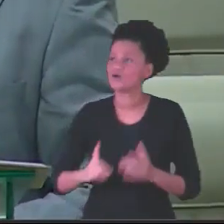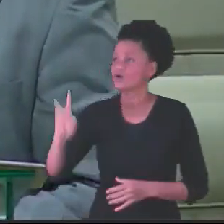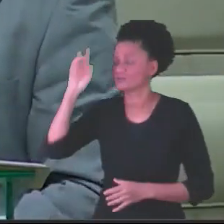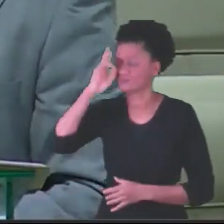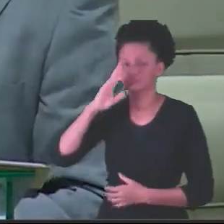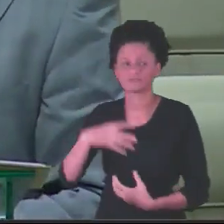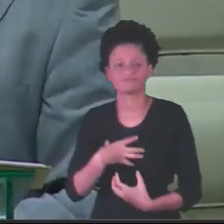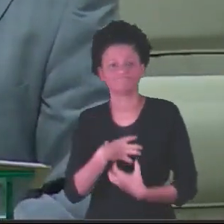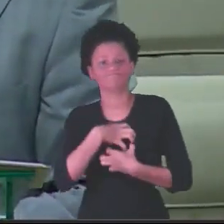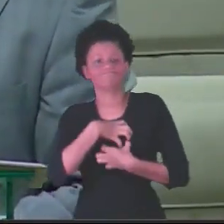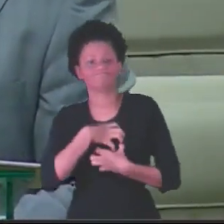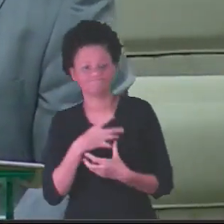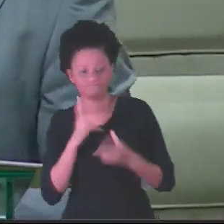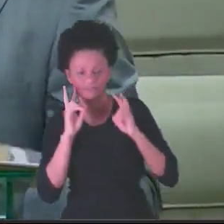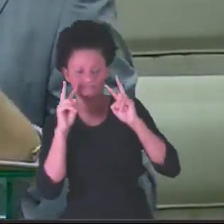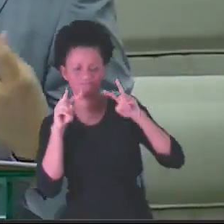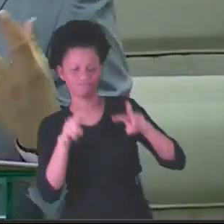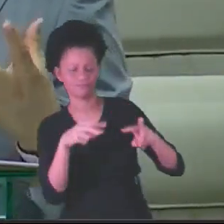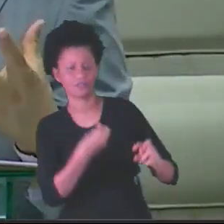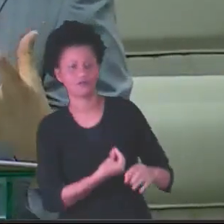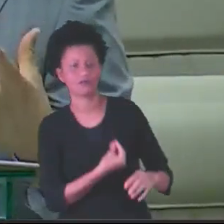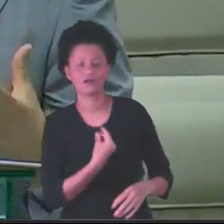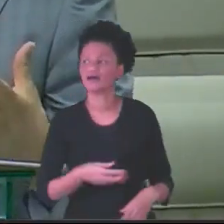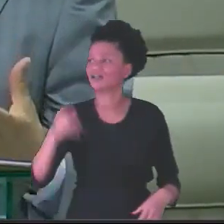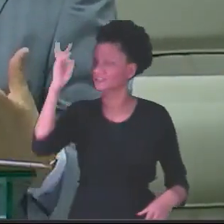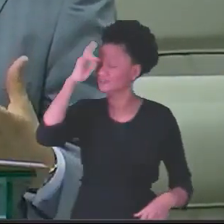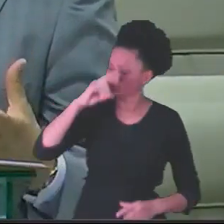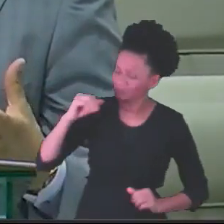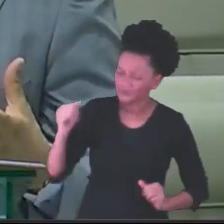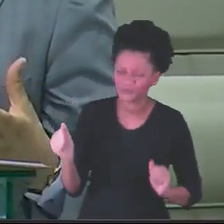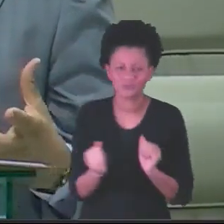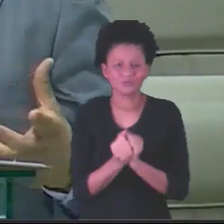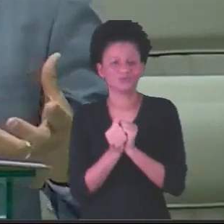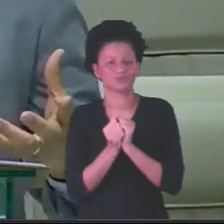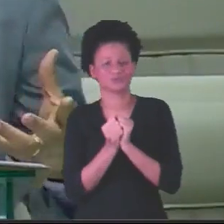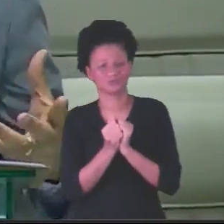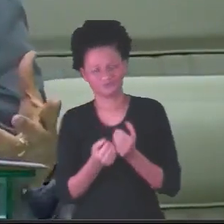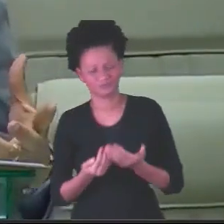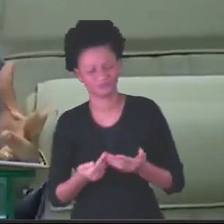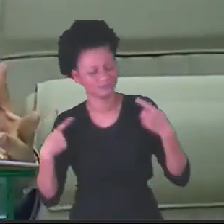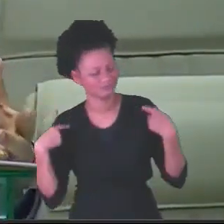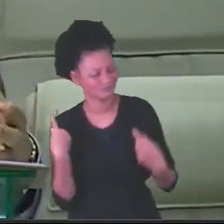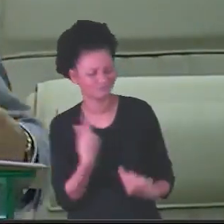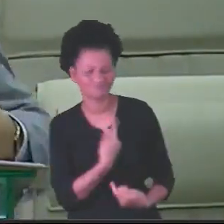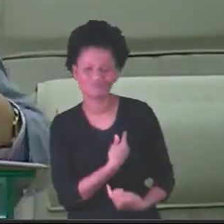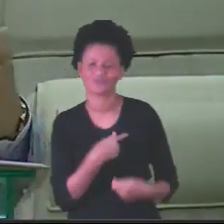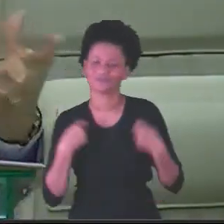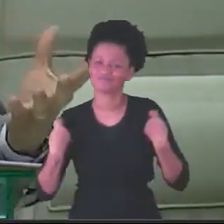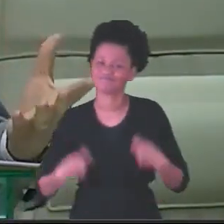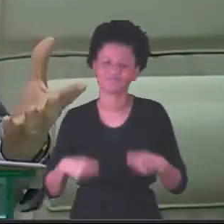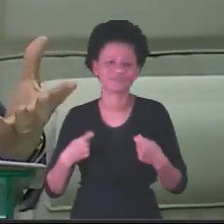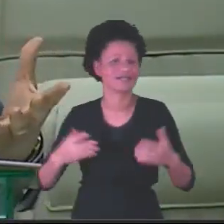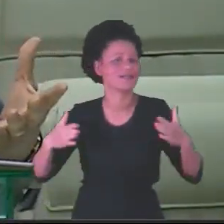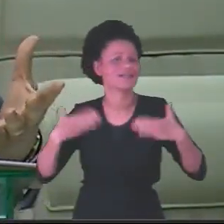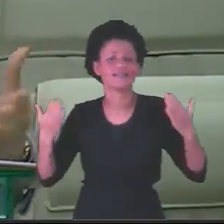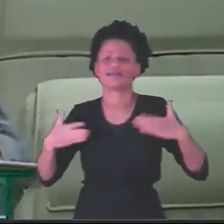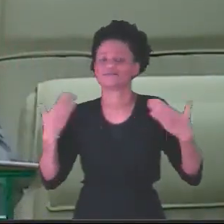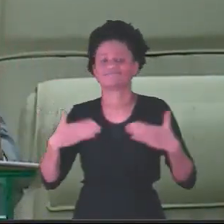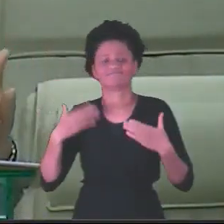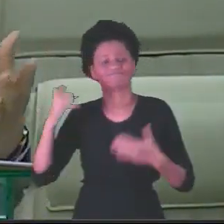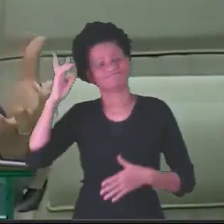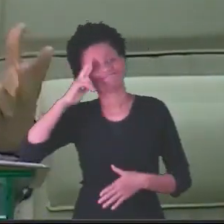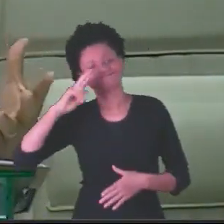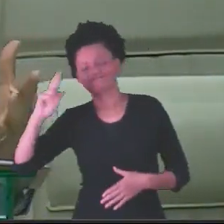compadecido de nossas vidas que o senhor tem estado conosco e nós devemos sempre nos regozijar no senhor